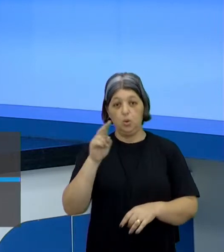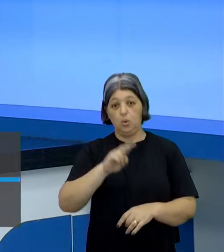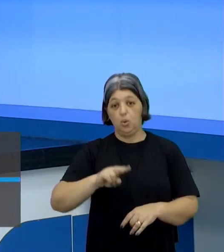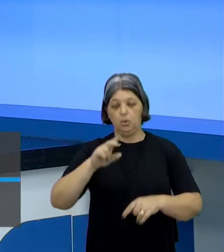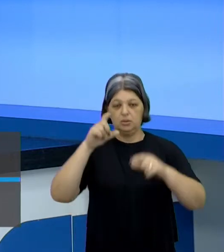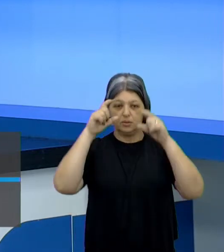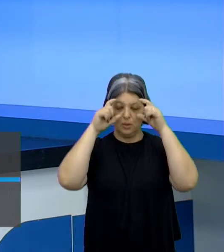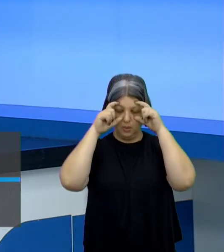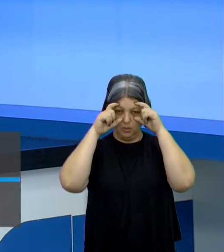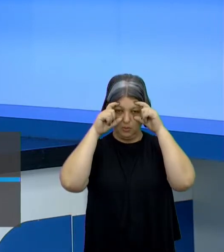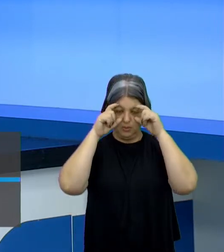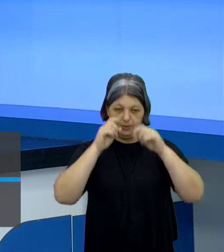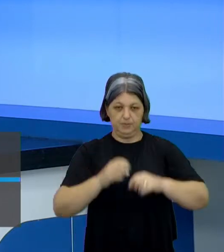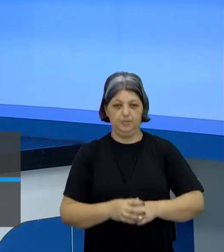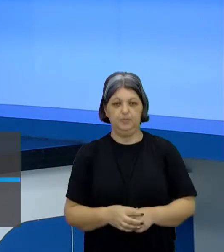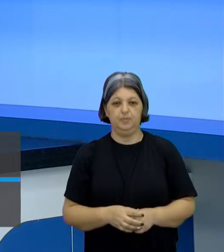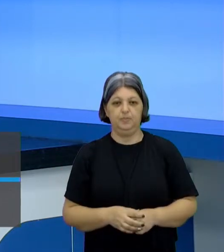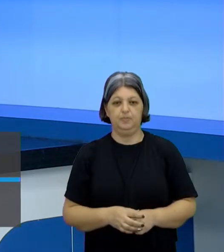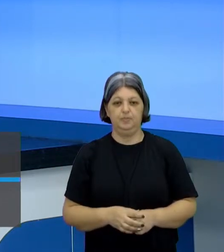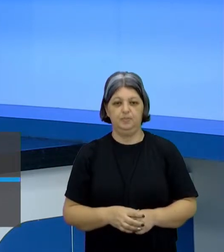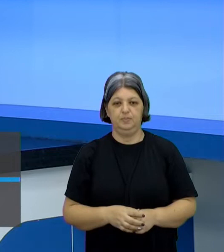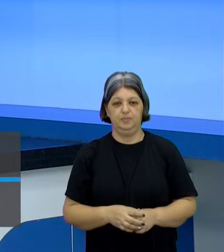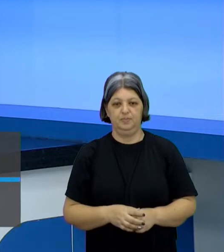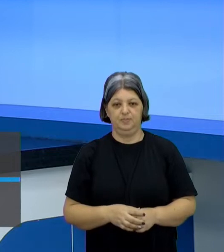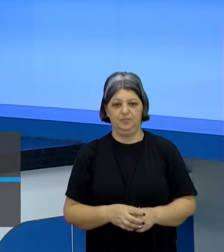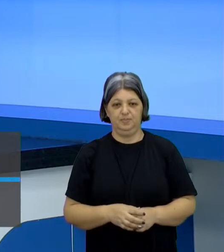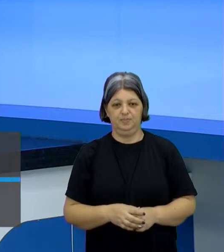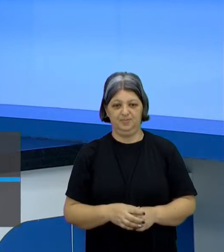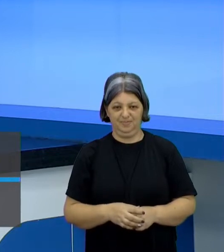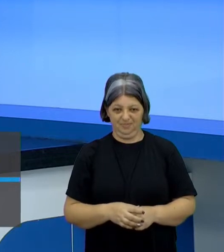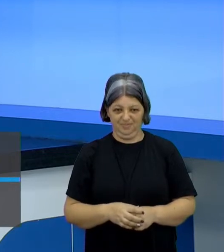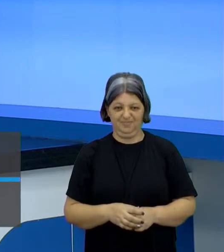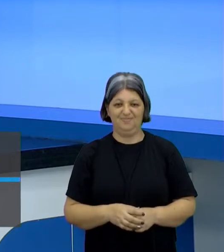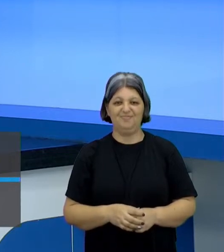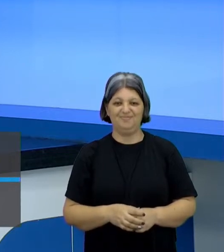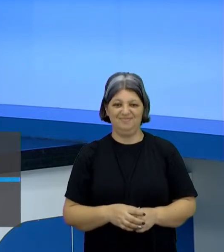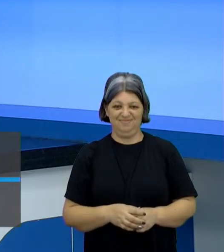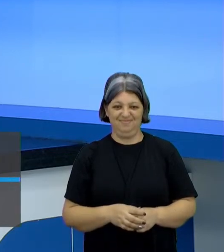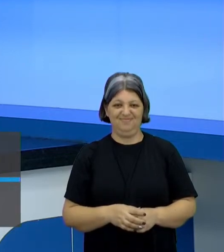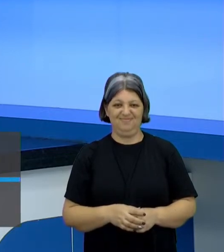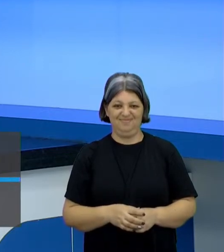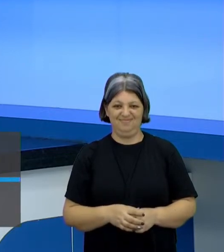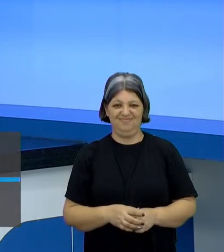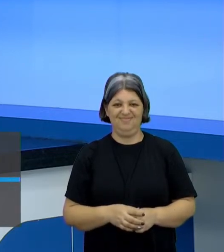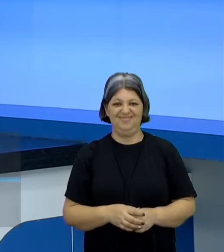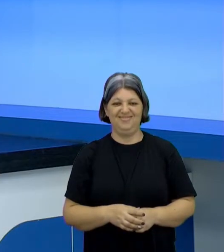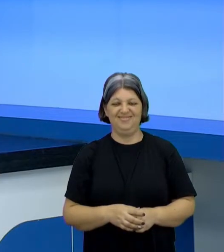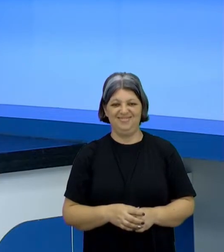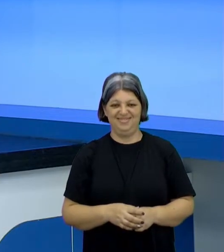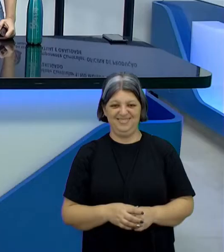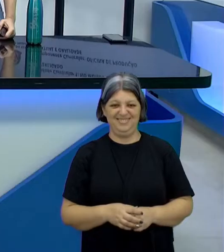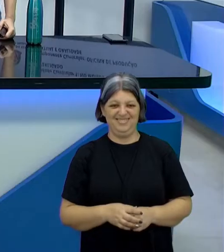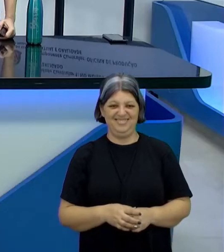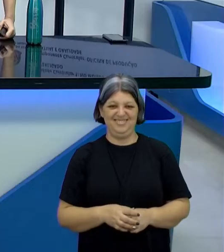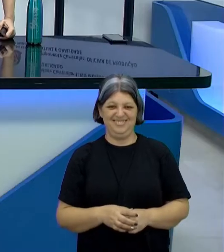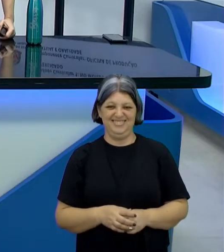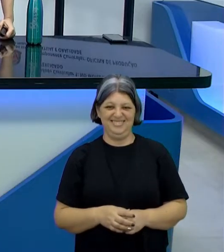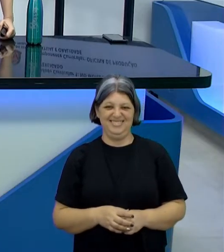óculos, esqueci dos óculos. E o meu sinal... Não vou fazer careta, Elaine, agora. Né?